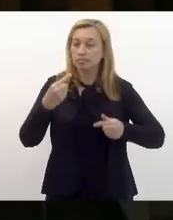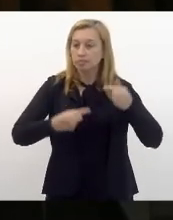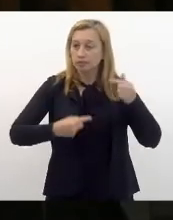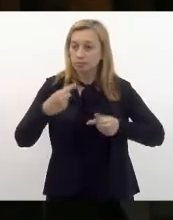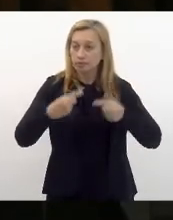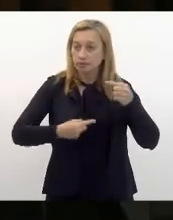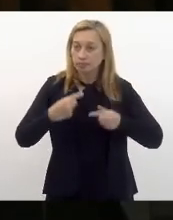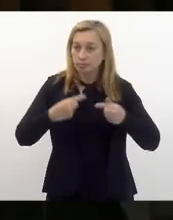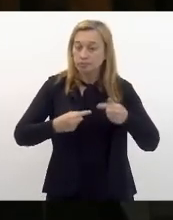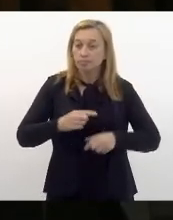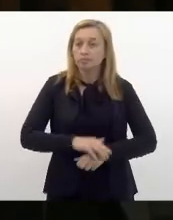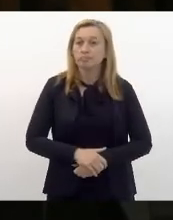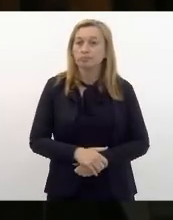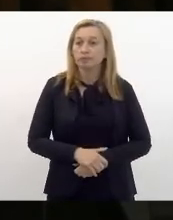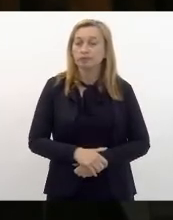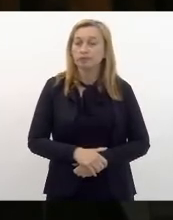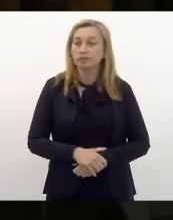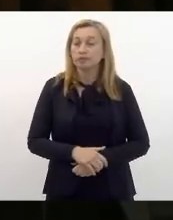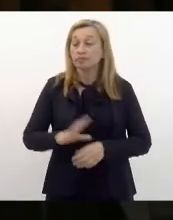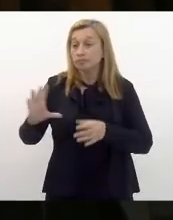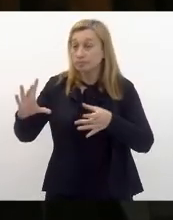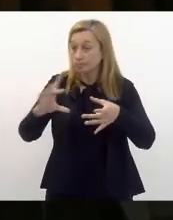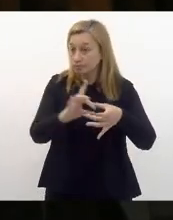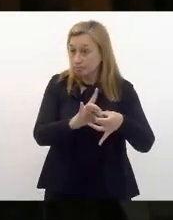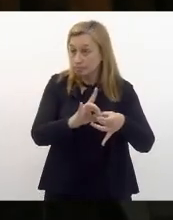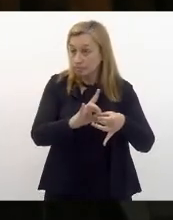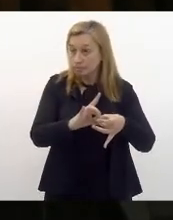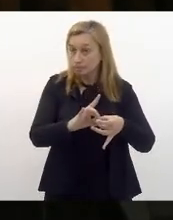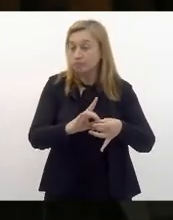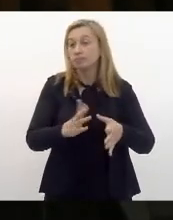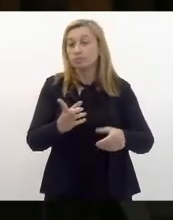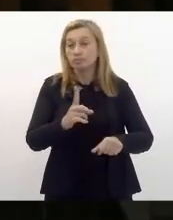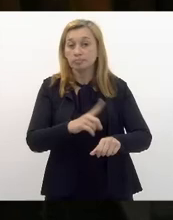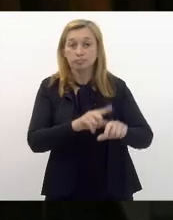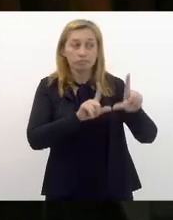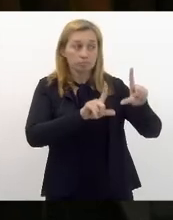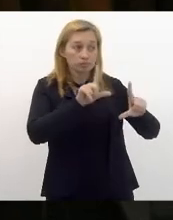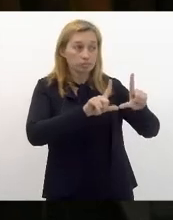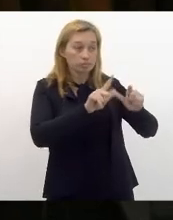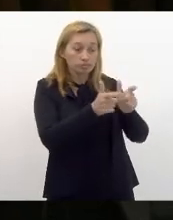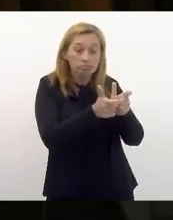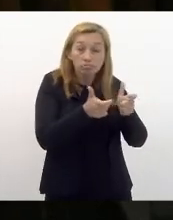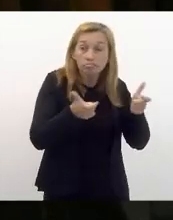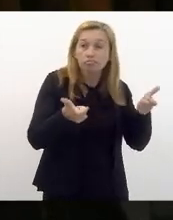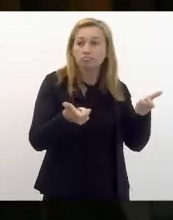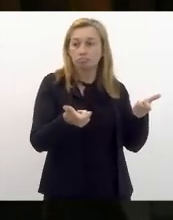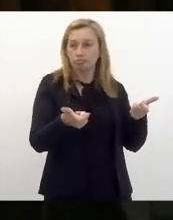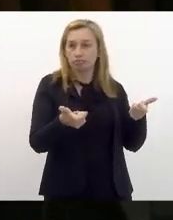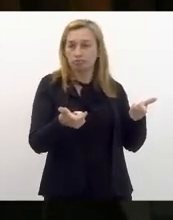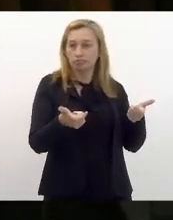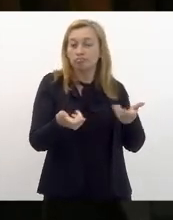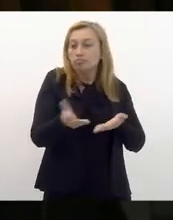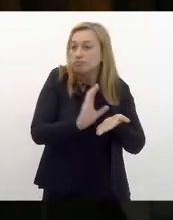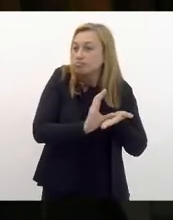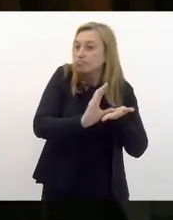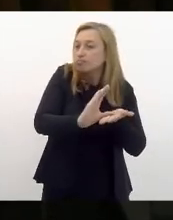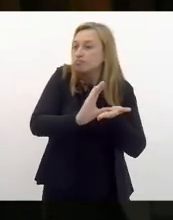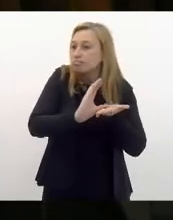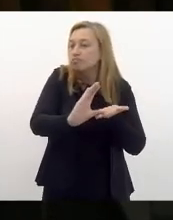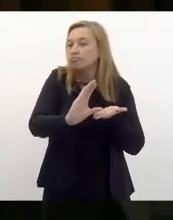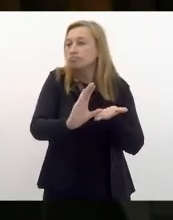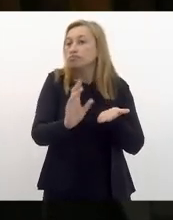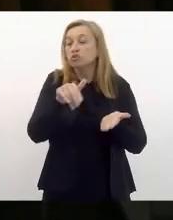políticos associado à tempos televisão gigantescos e as recursos